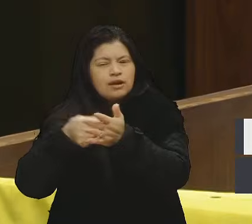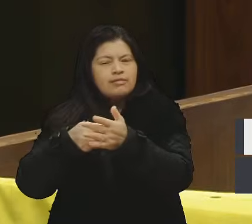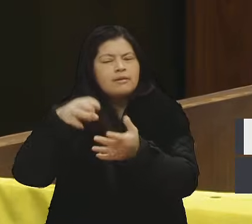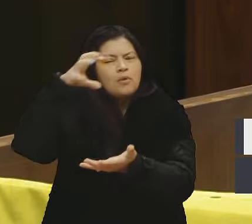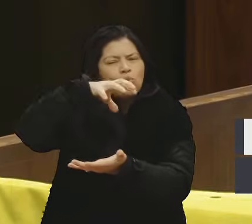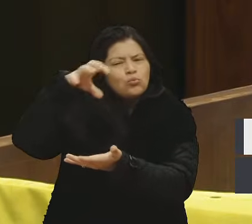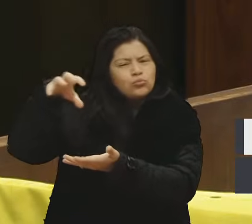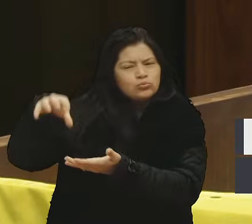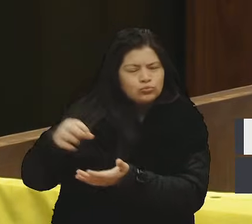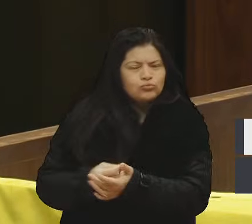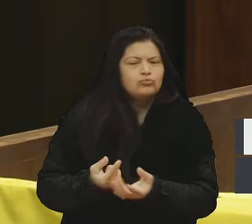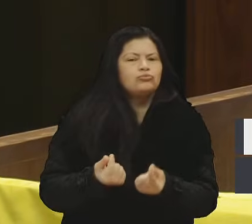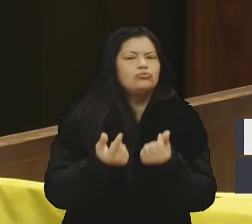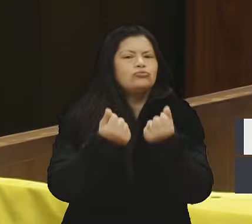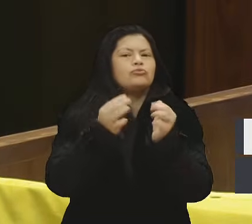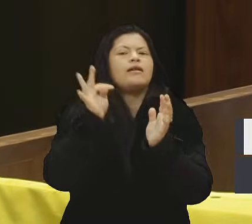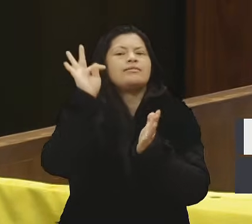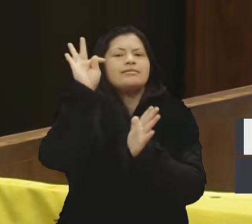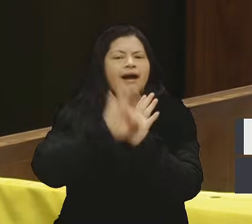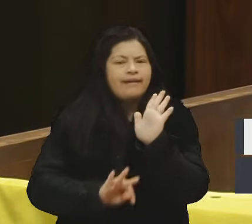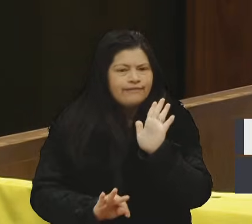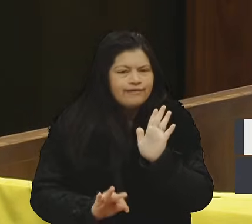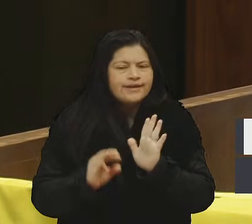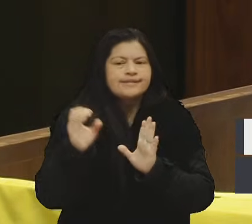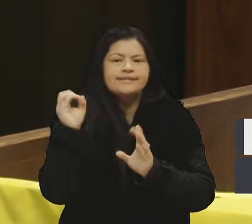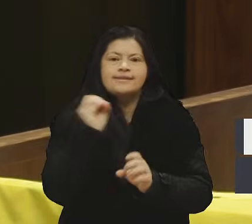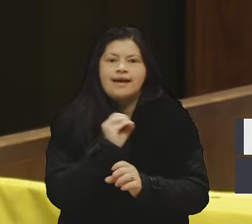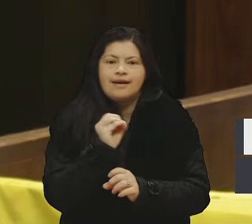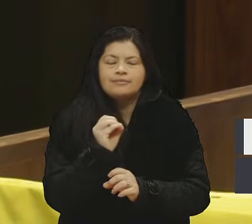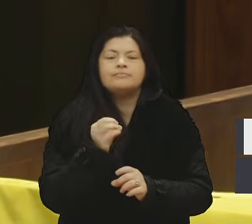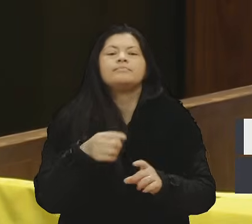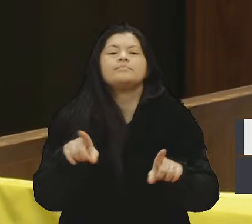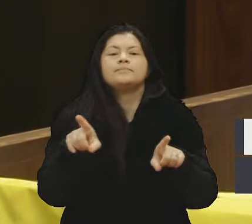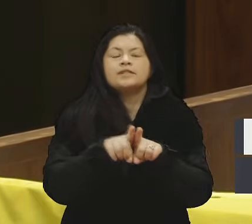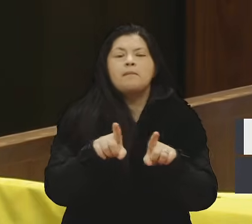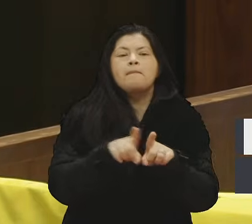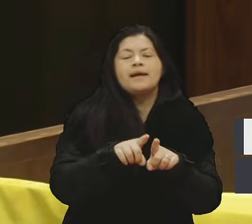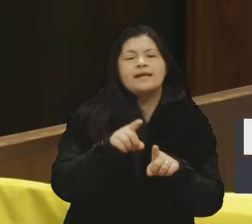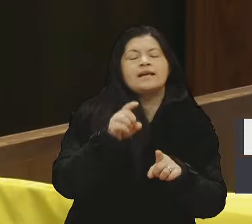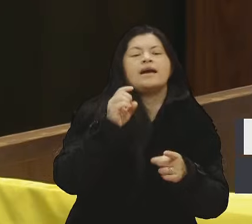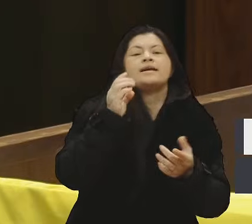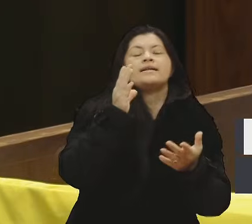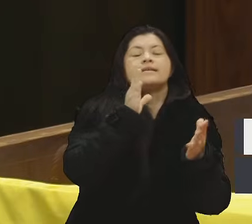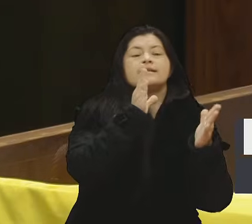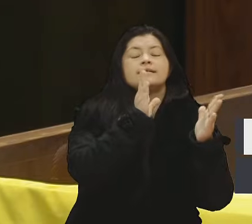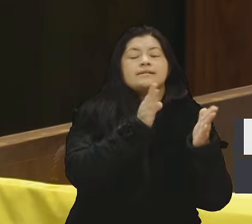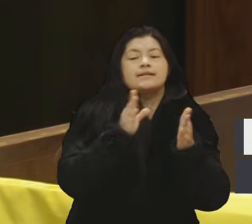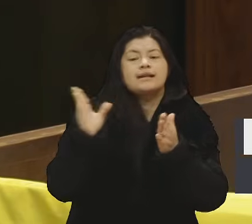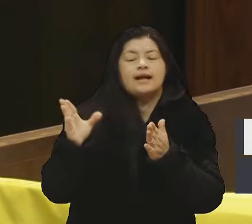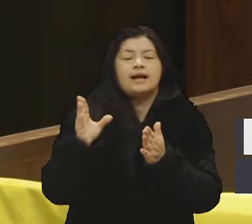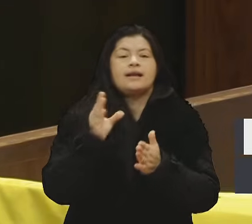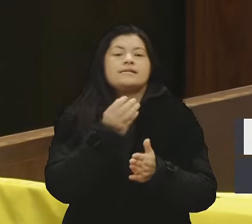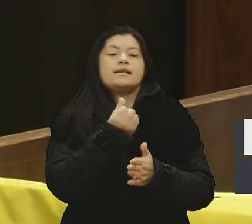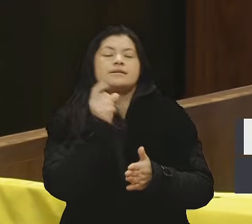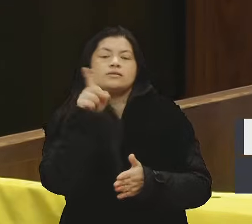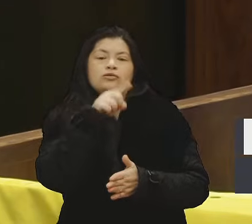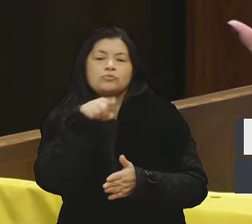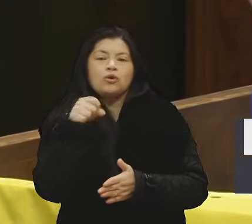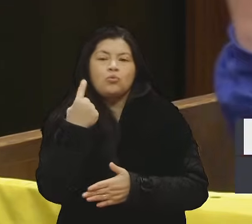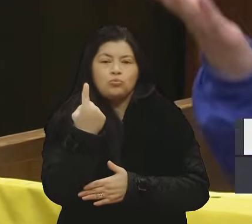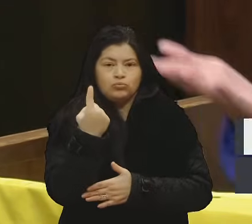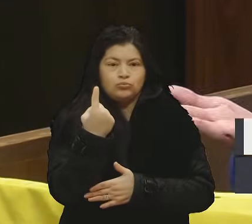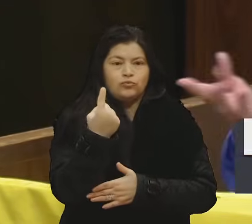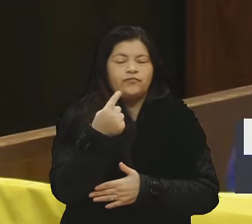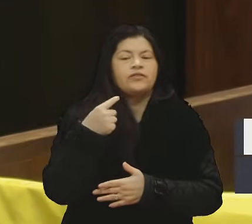da tarifa zero, defendendo, né, a tarifa zero e também o fim da escala 6x1, saudar os nossos vereadores, Andressa, Lucas, essa mesa, a